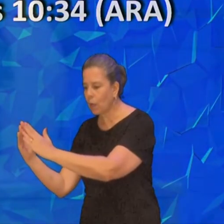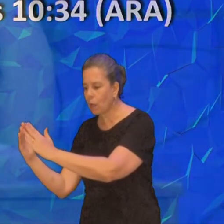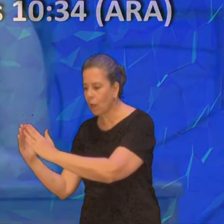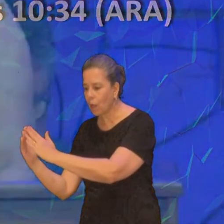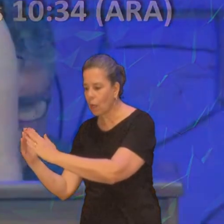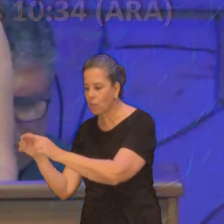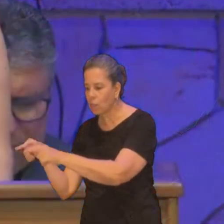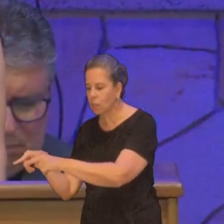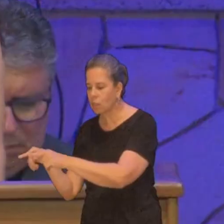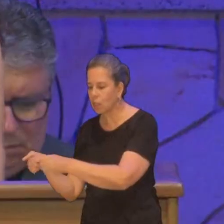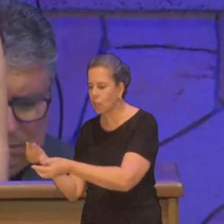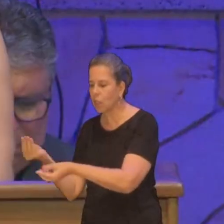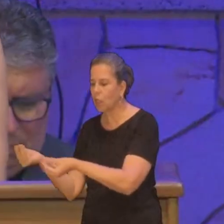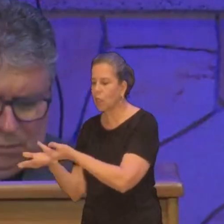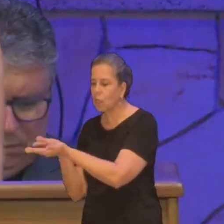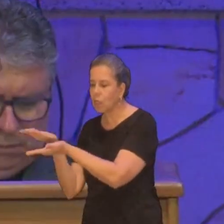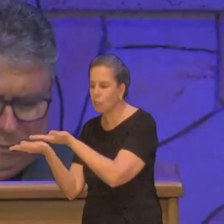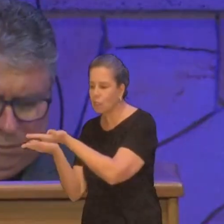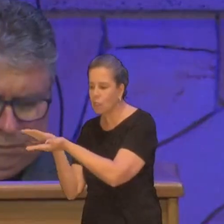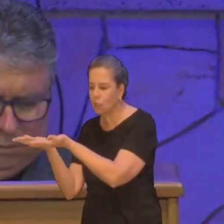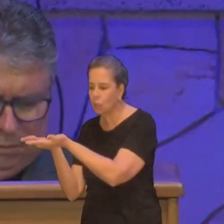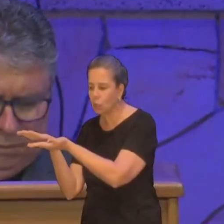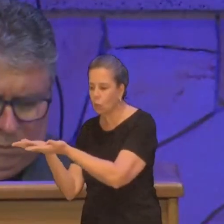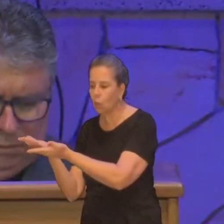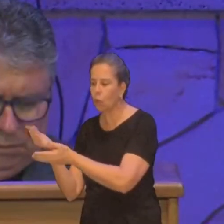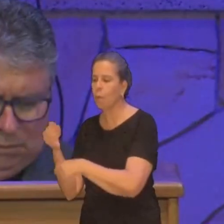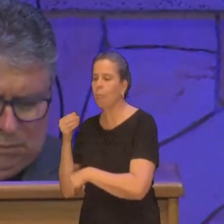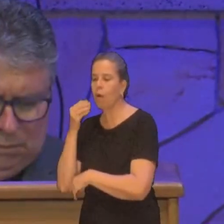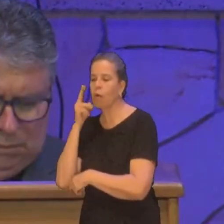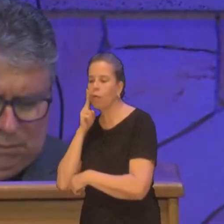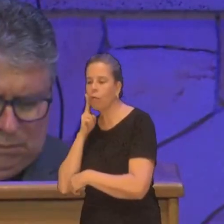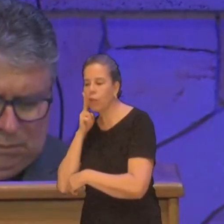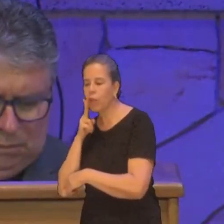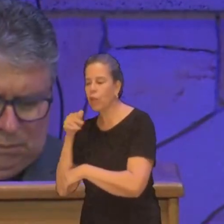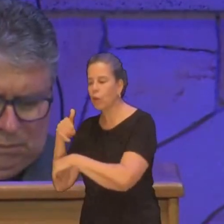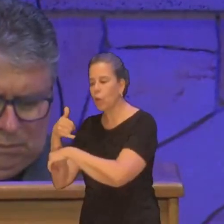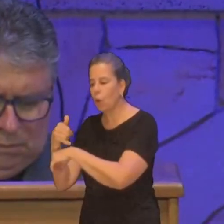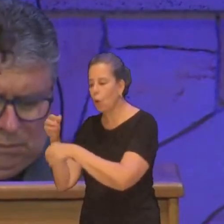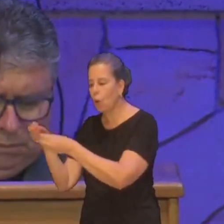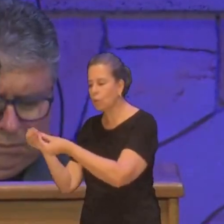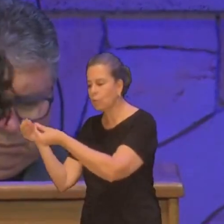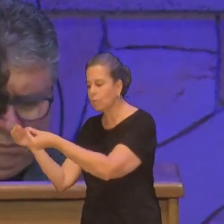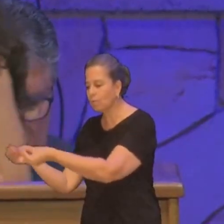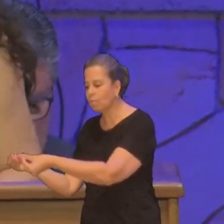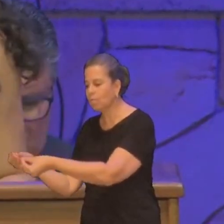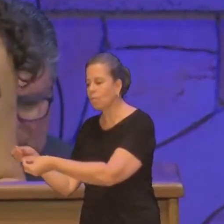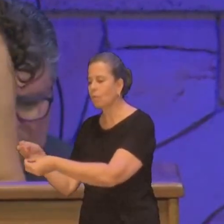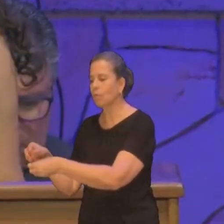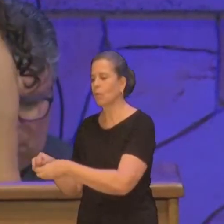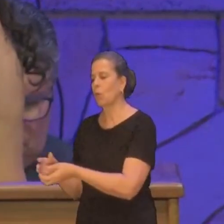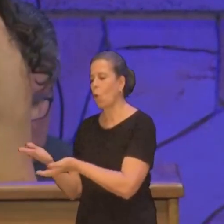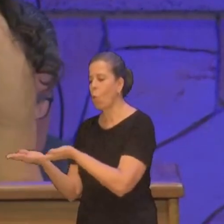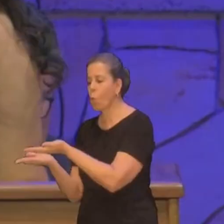A coisa que mais me interessa nesse texto, e que é definitivamente o principal para mim, é uma coisa que a Luísa até pontuou